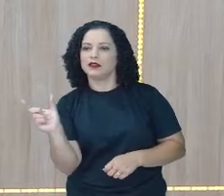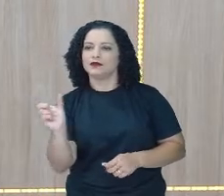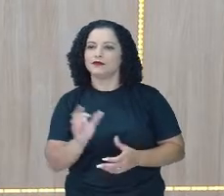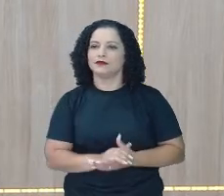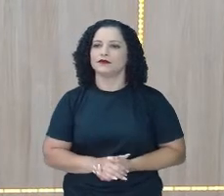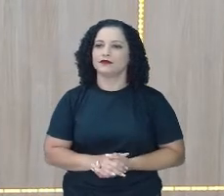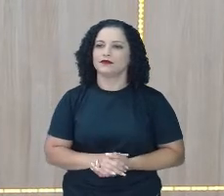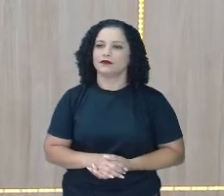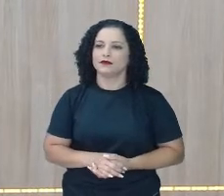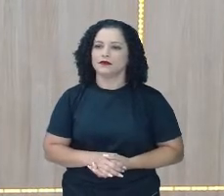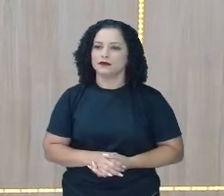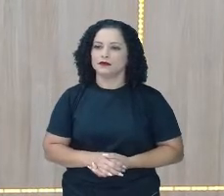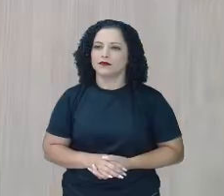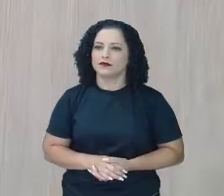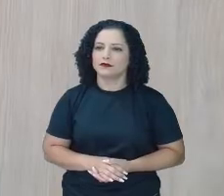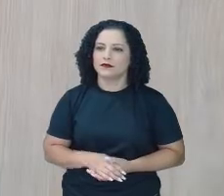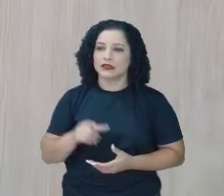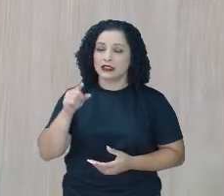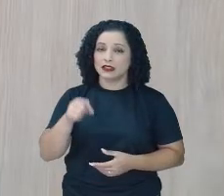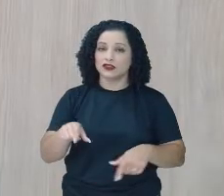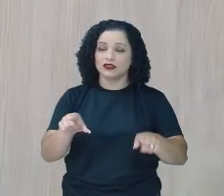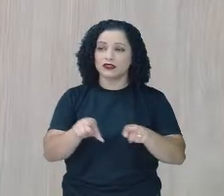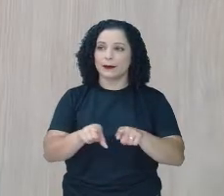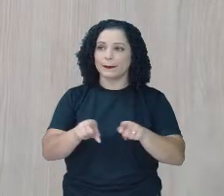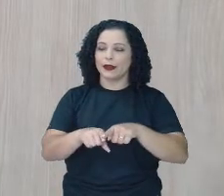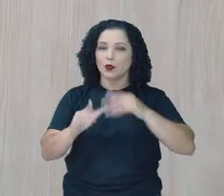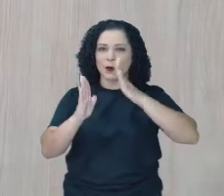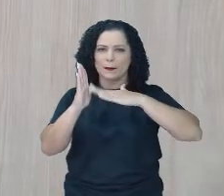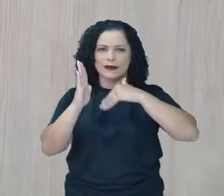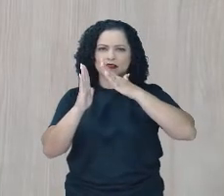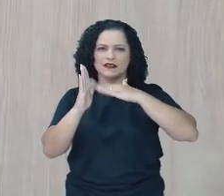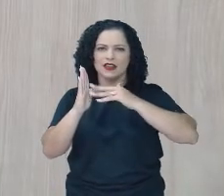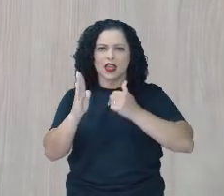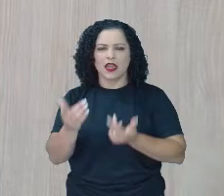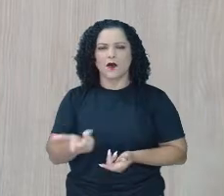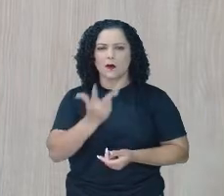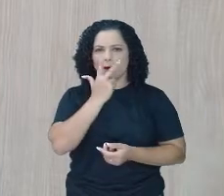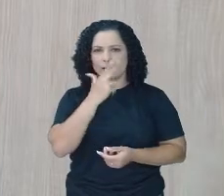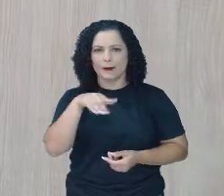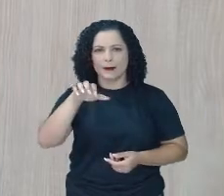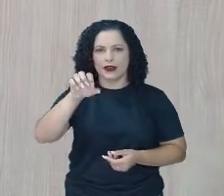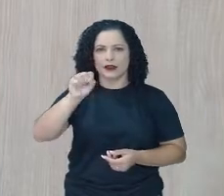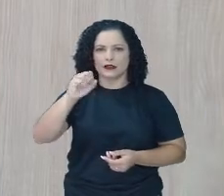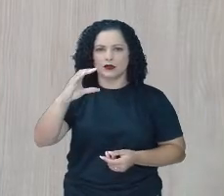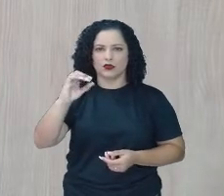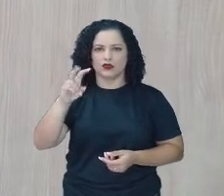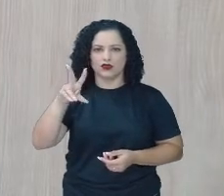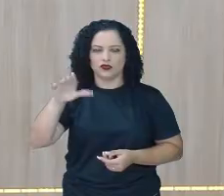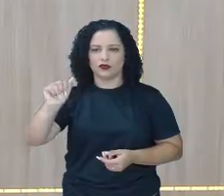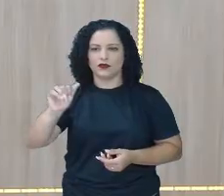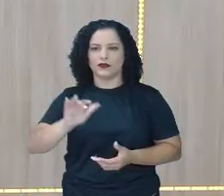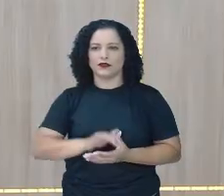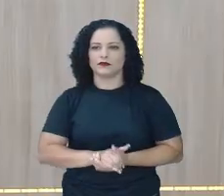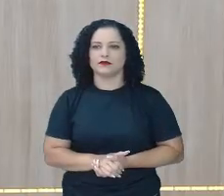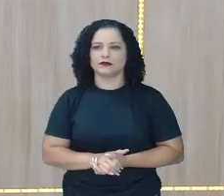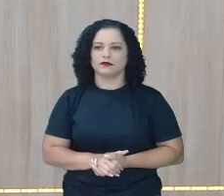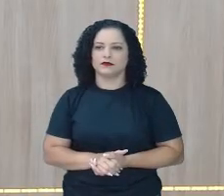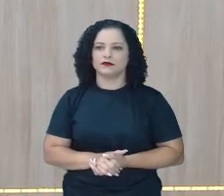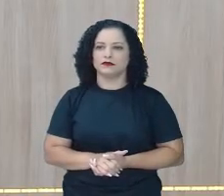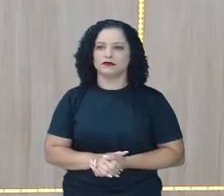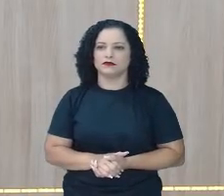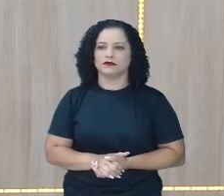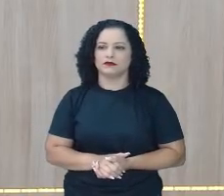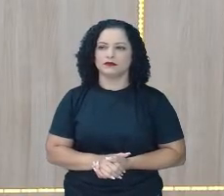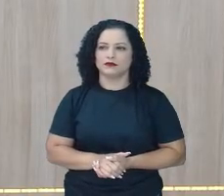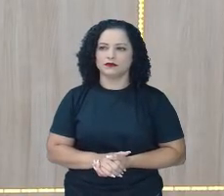também pode ser escova também, viu, gente? Porque, na verdade, um pincel é apenas uma escova. Se você observar direitinho, é uma escova. Não dá para escovar os dentes com isso